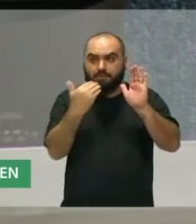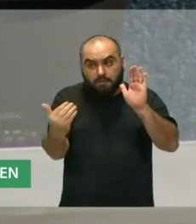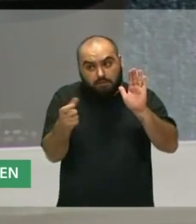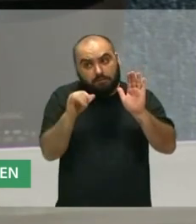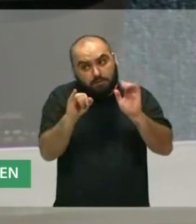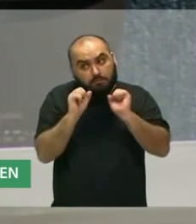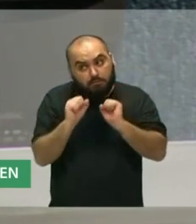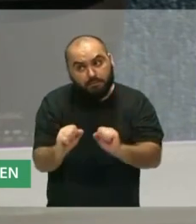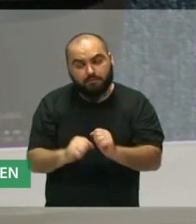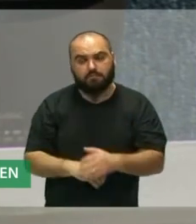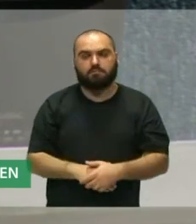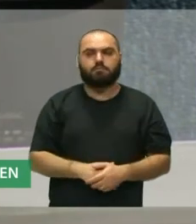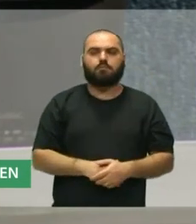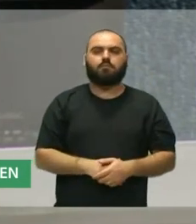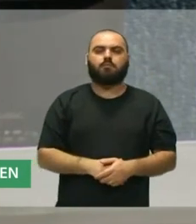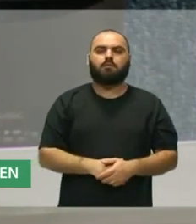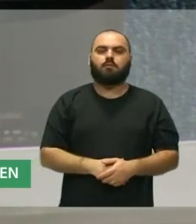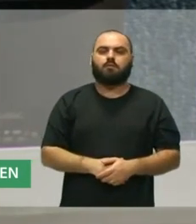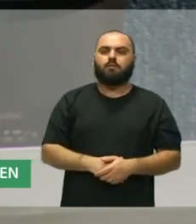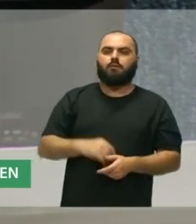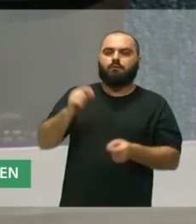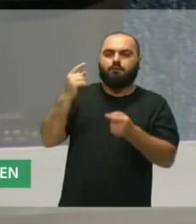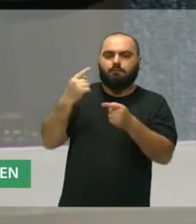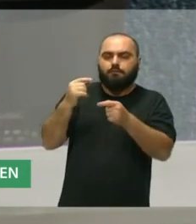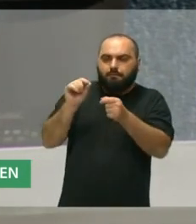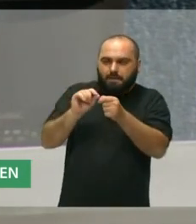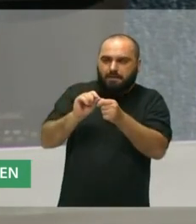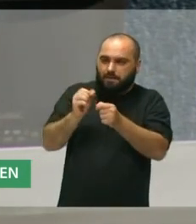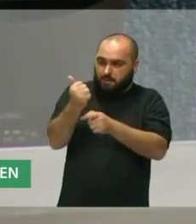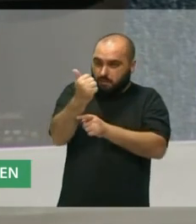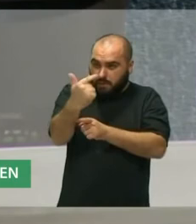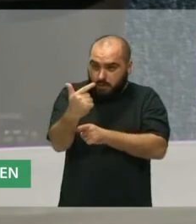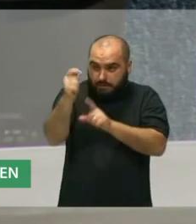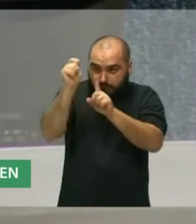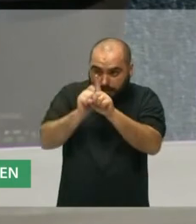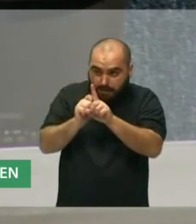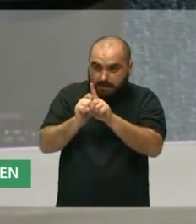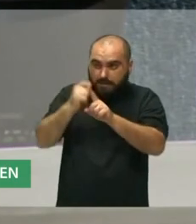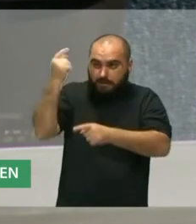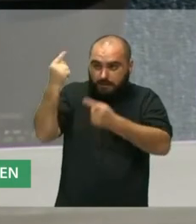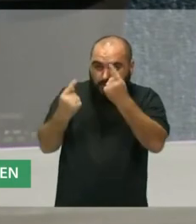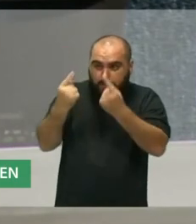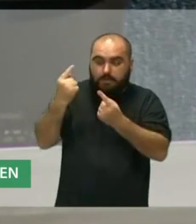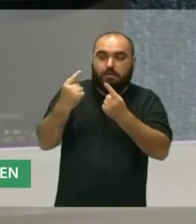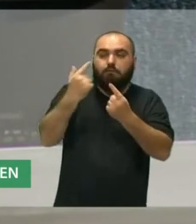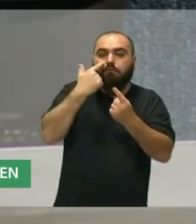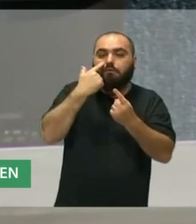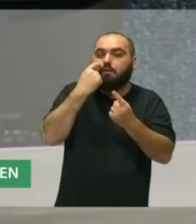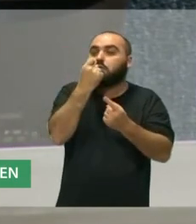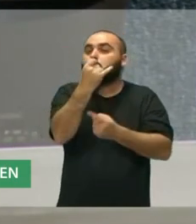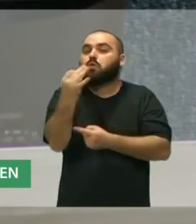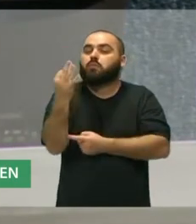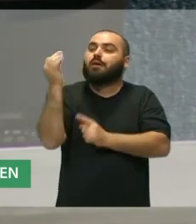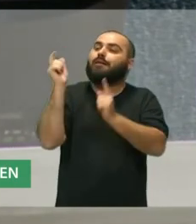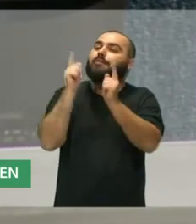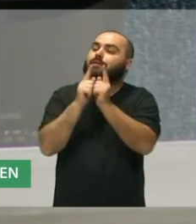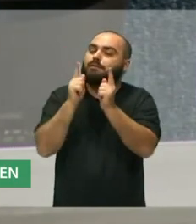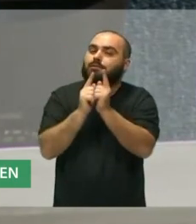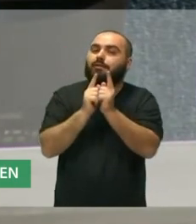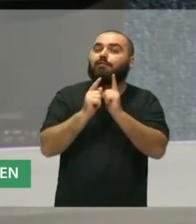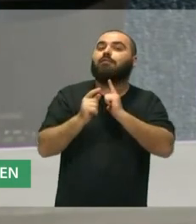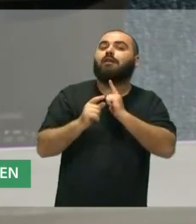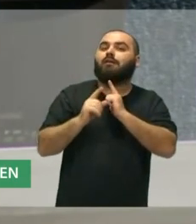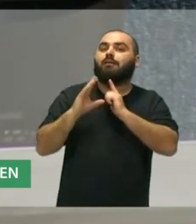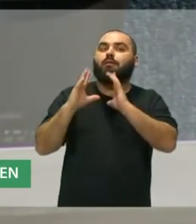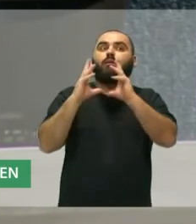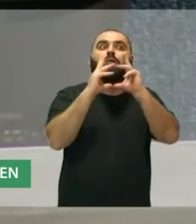possível, de poder fazer um levantamento desses últimos 12 meses, do número de atendimentos que ocorreram em todos